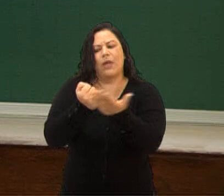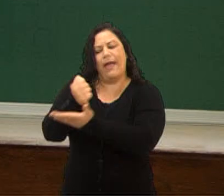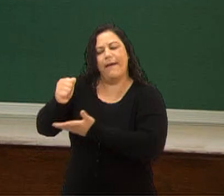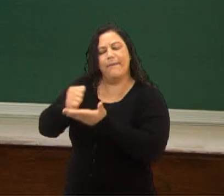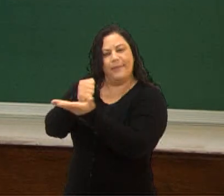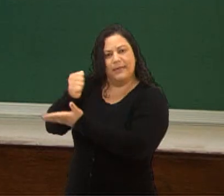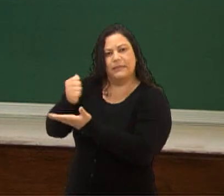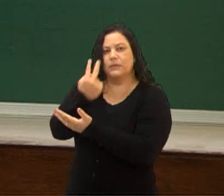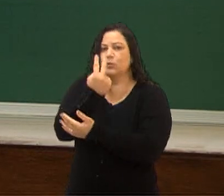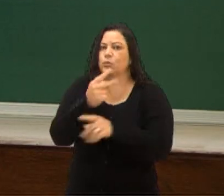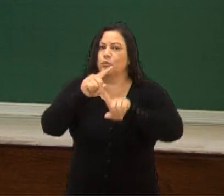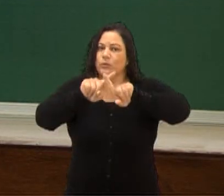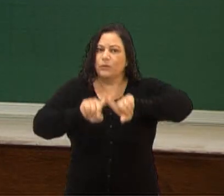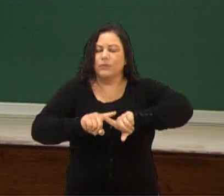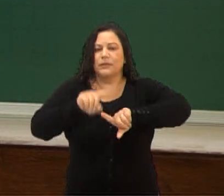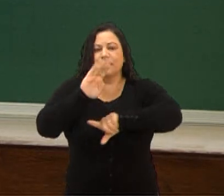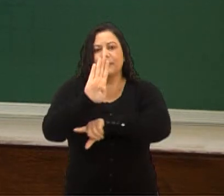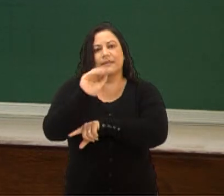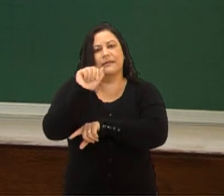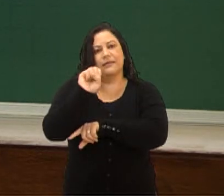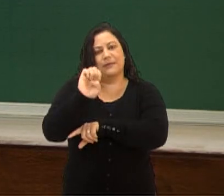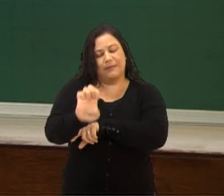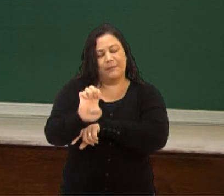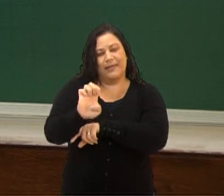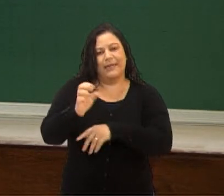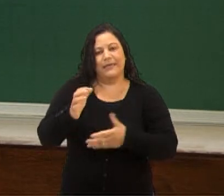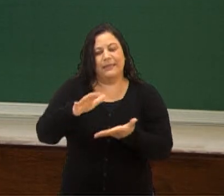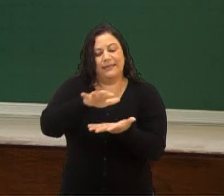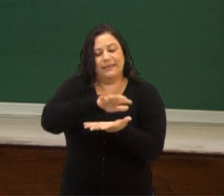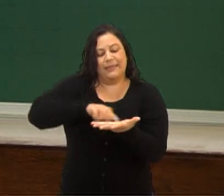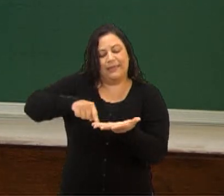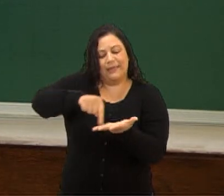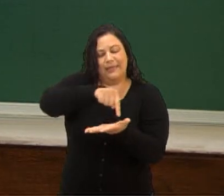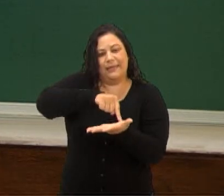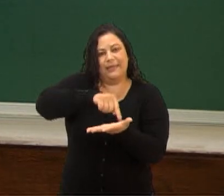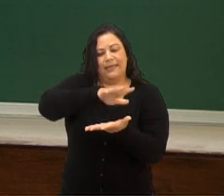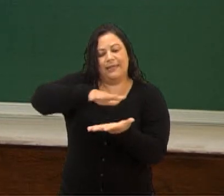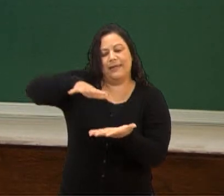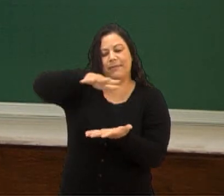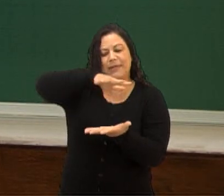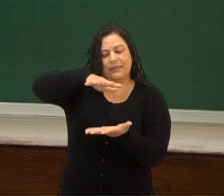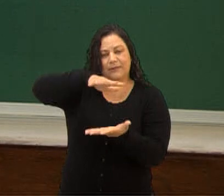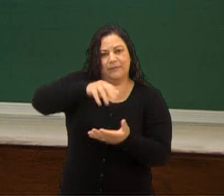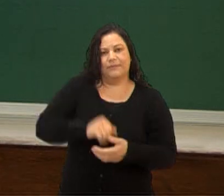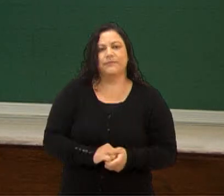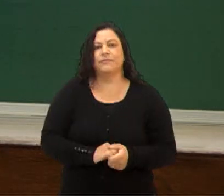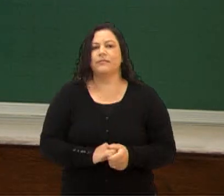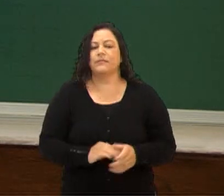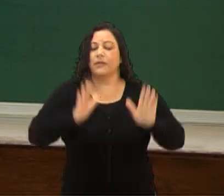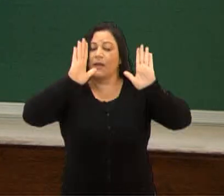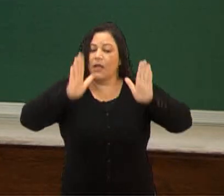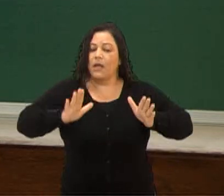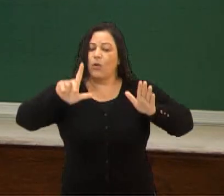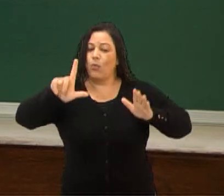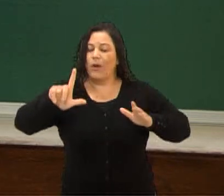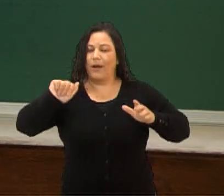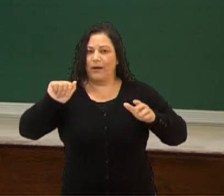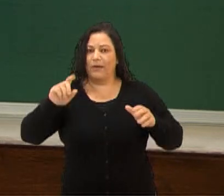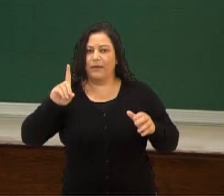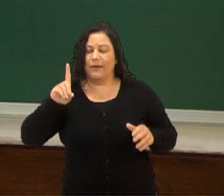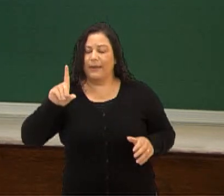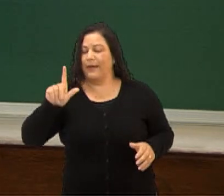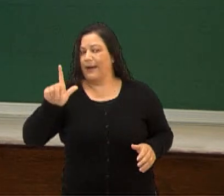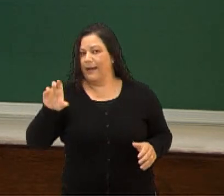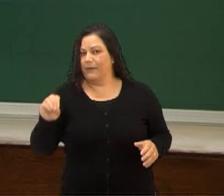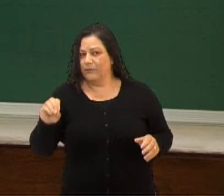a área da base, porque base superior e inferior. Aí você vai fazer a área da face lateral e de toda a superfície